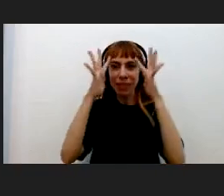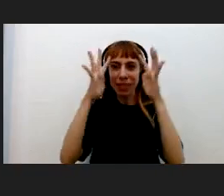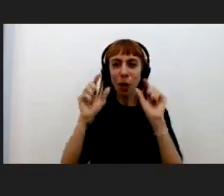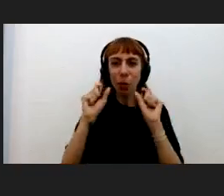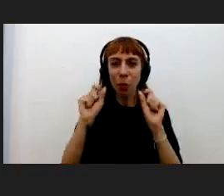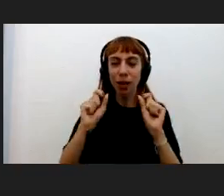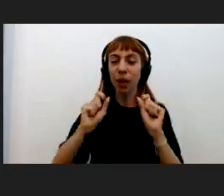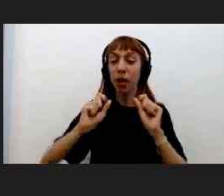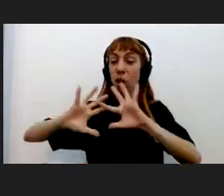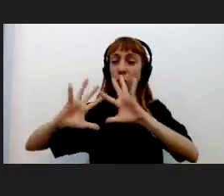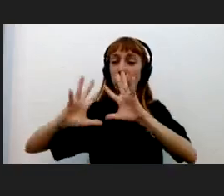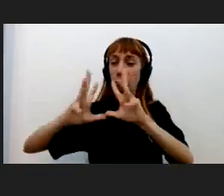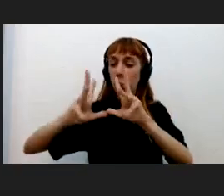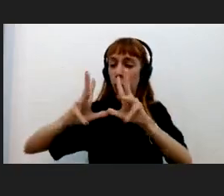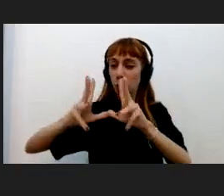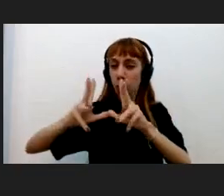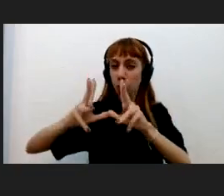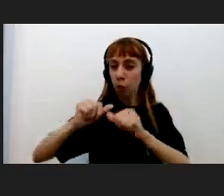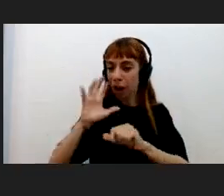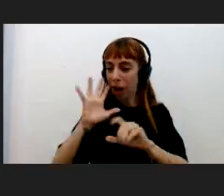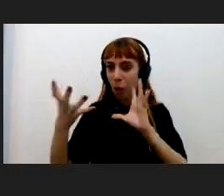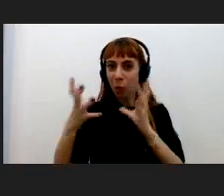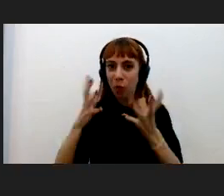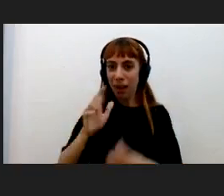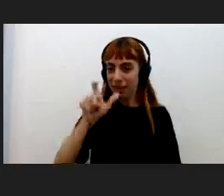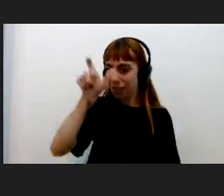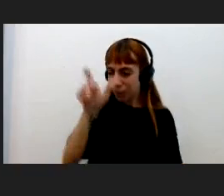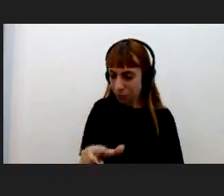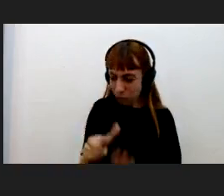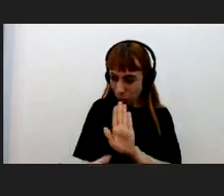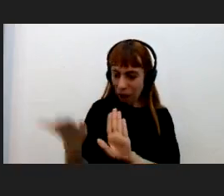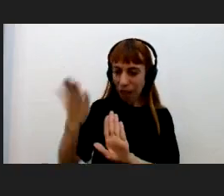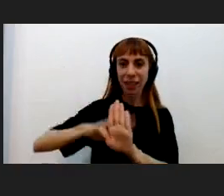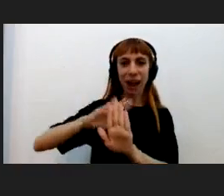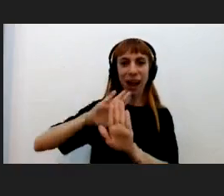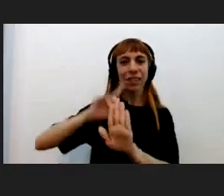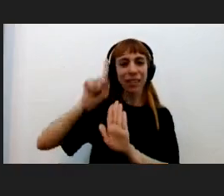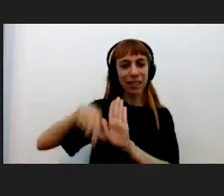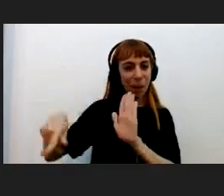compõem aquele sujeito. Então, eu acho que isso se implica muito até na própria compreensão